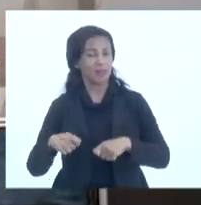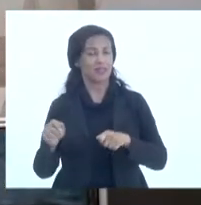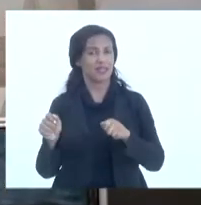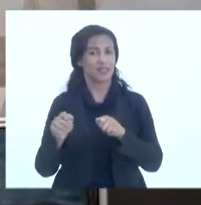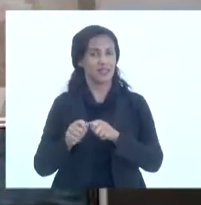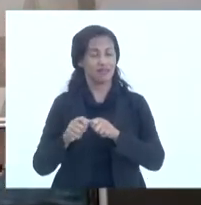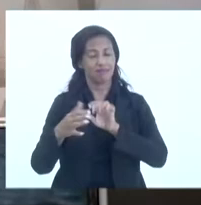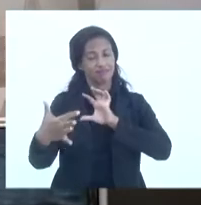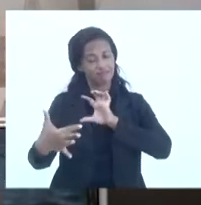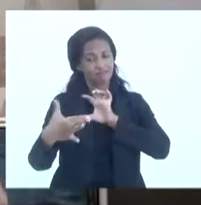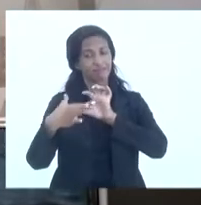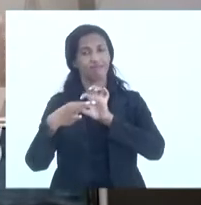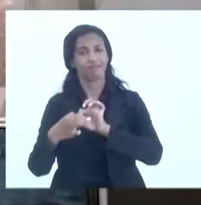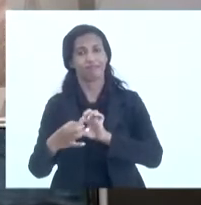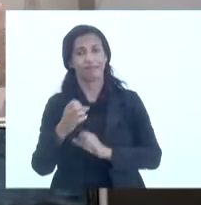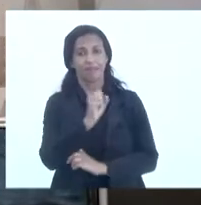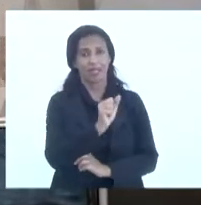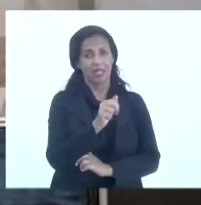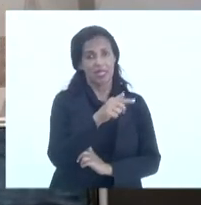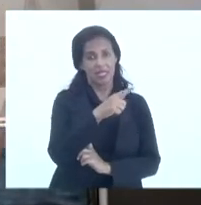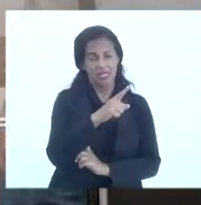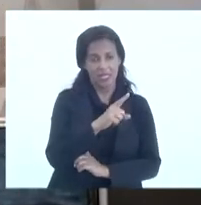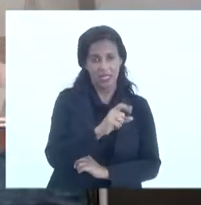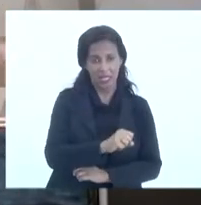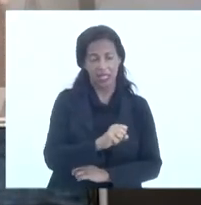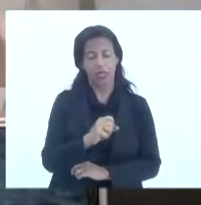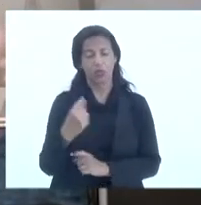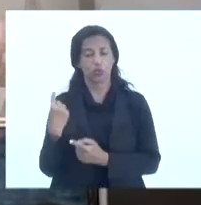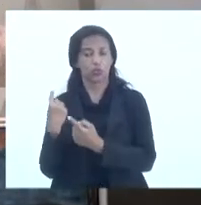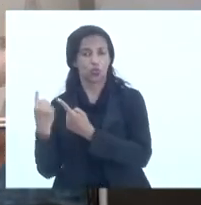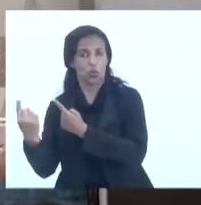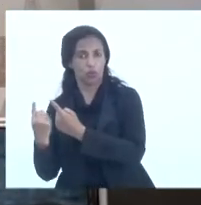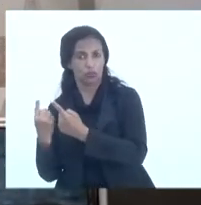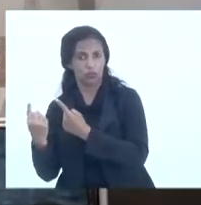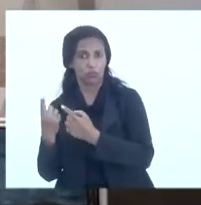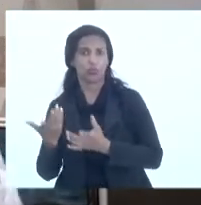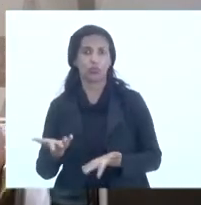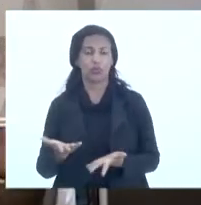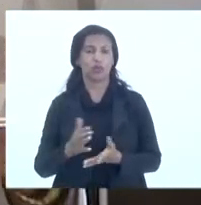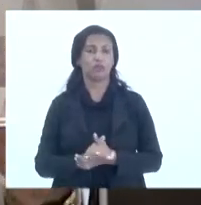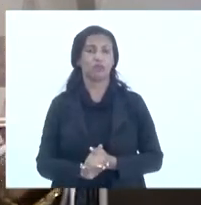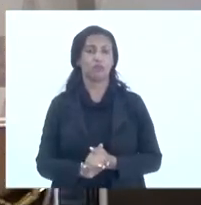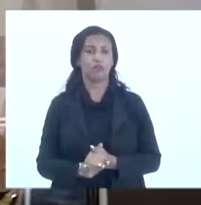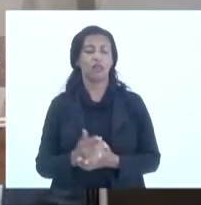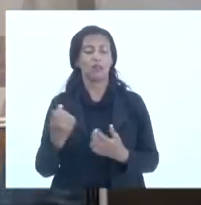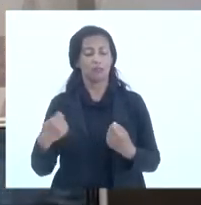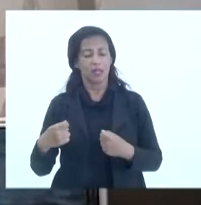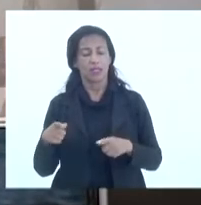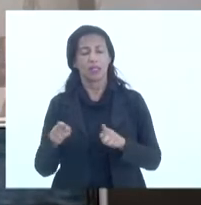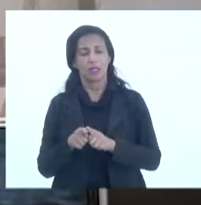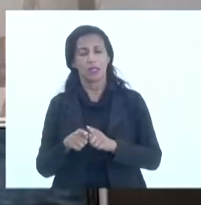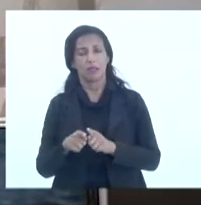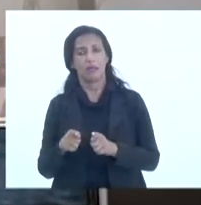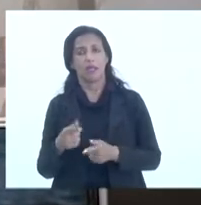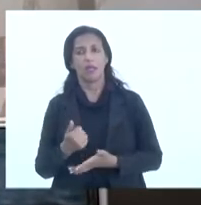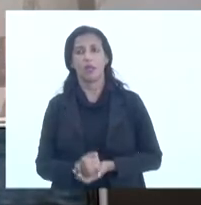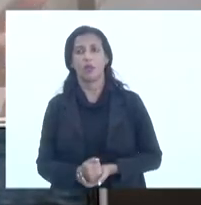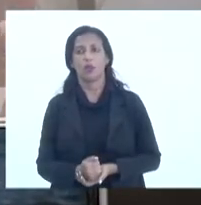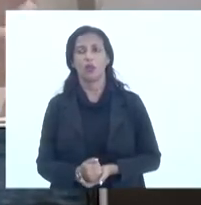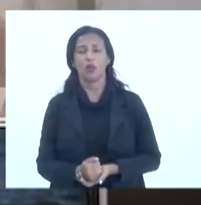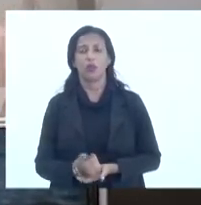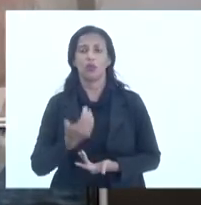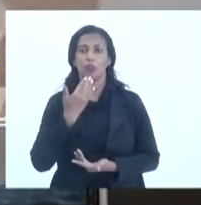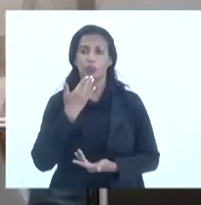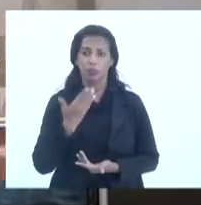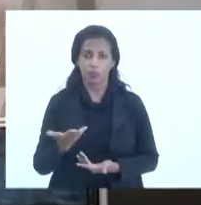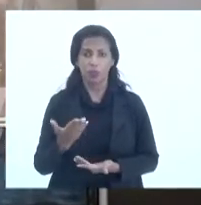essa ligação de Santos de Dutra a Rio Santos, né? E a gente tem também algumas demandas que a gente